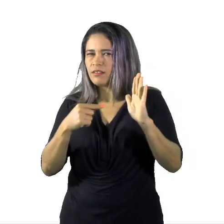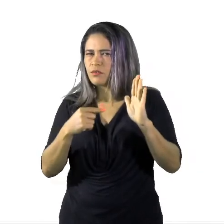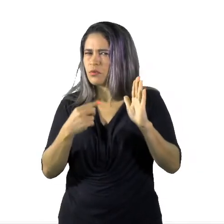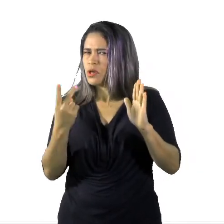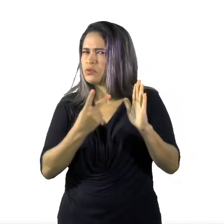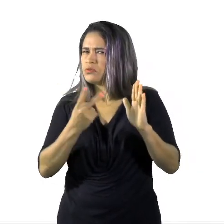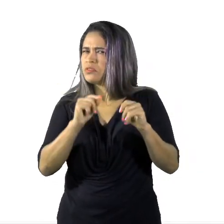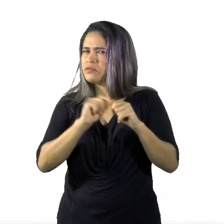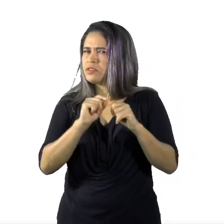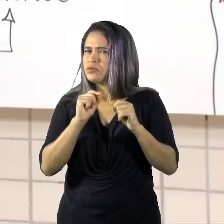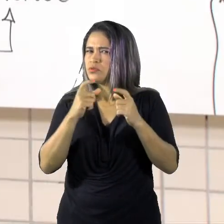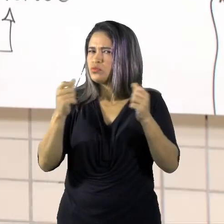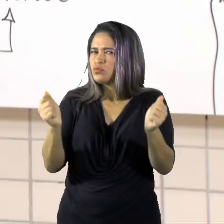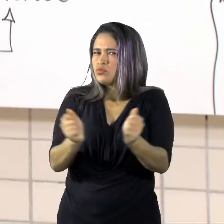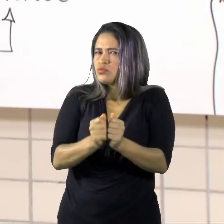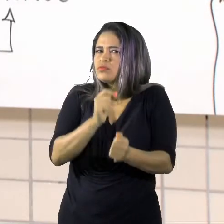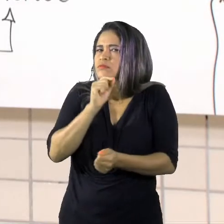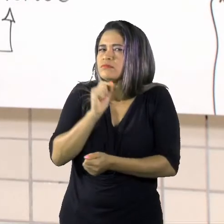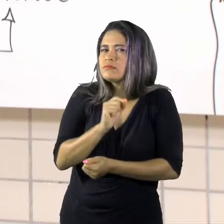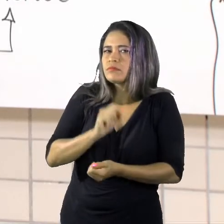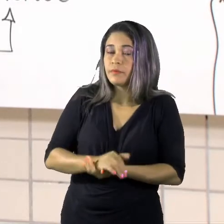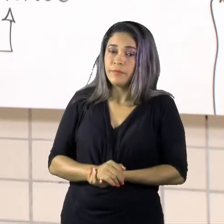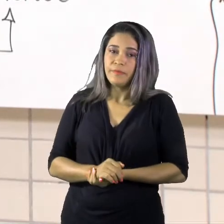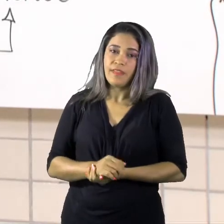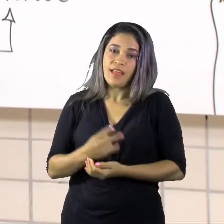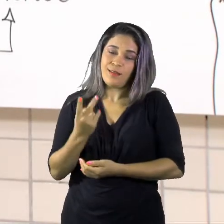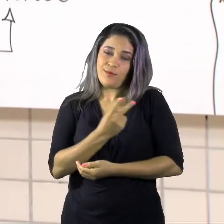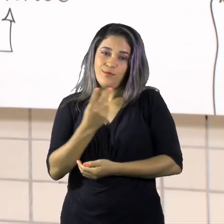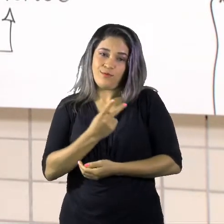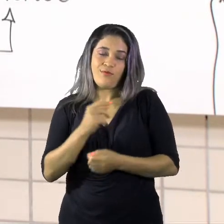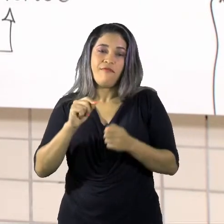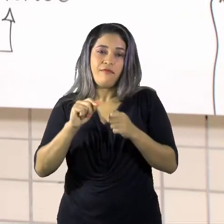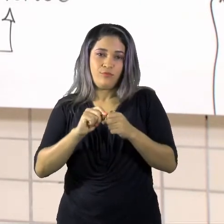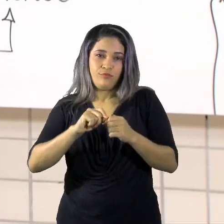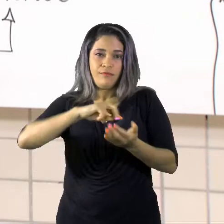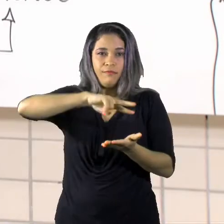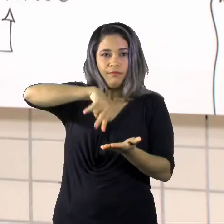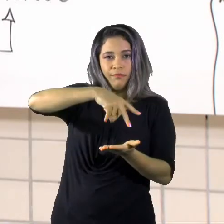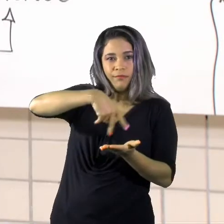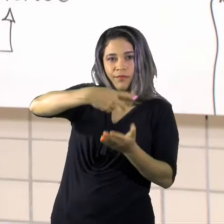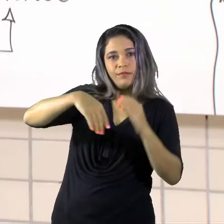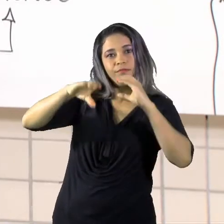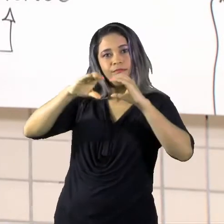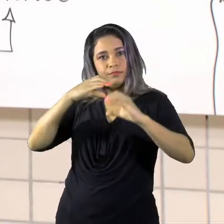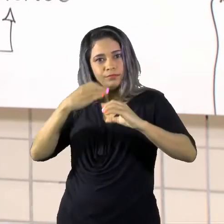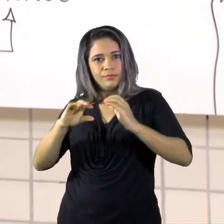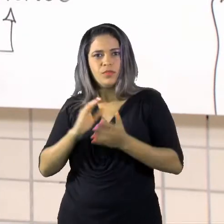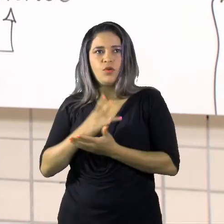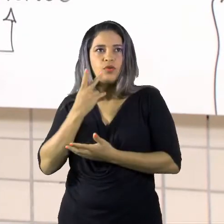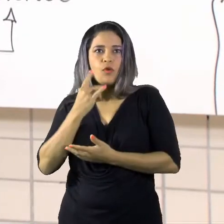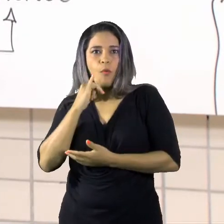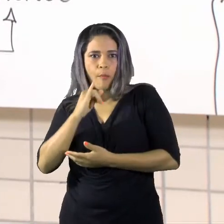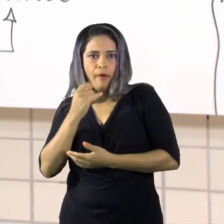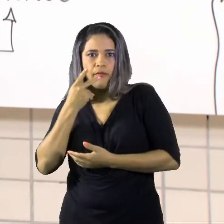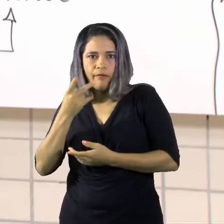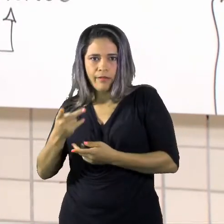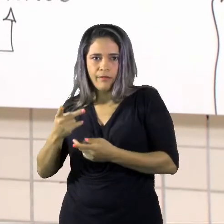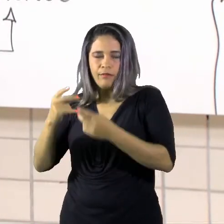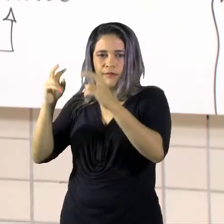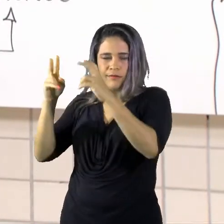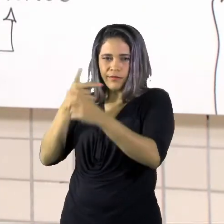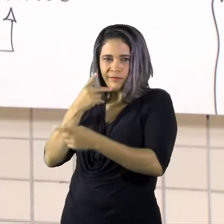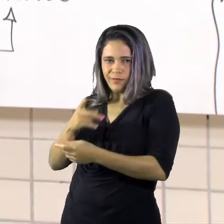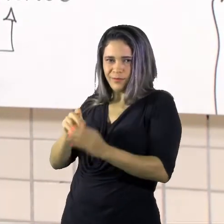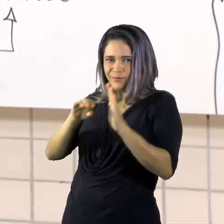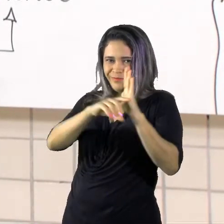juntos? Eles fazem aula de dança e música. Inclusive, o pai falou em um depoimento na notícia